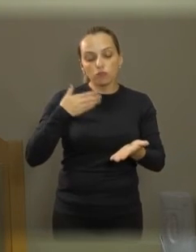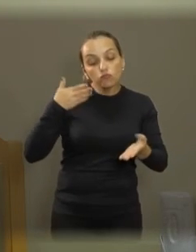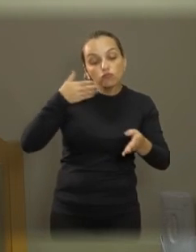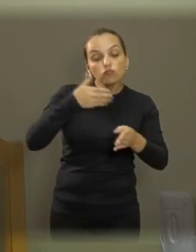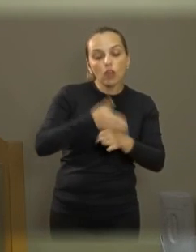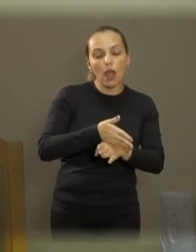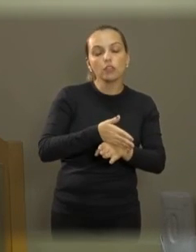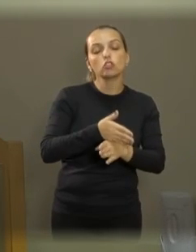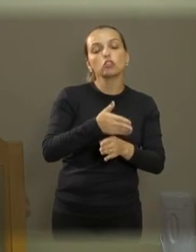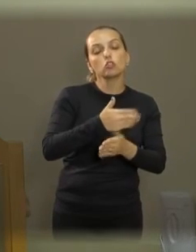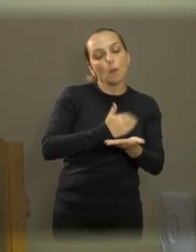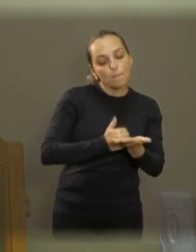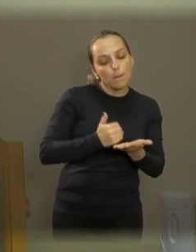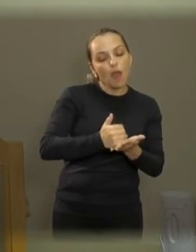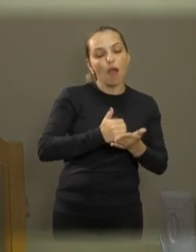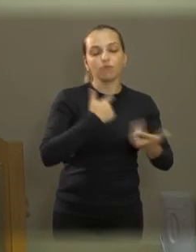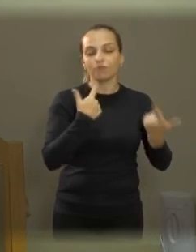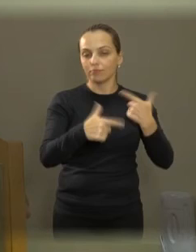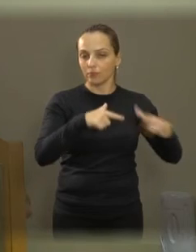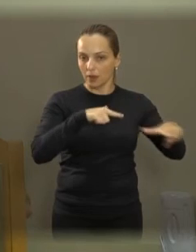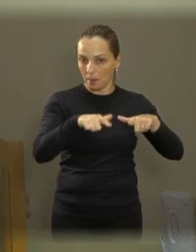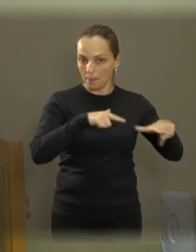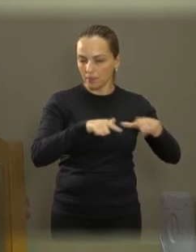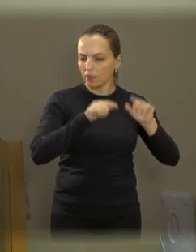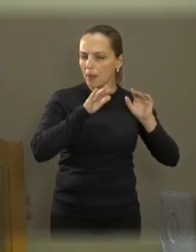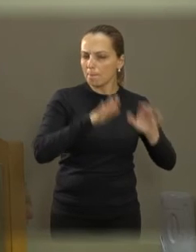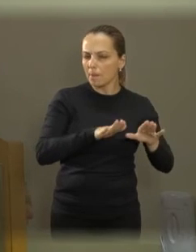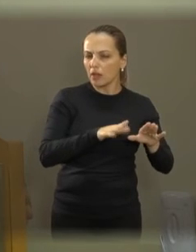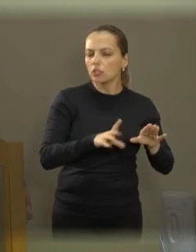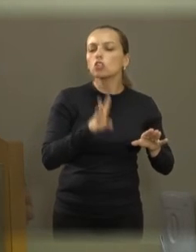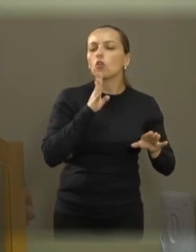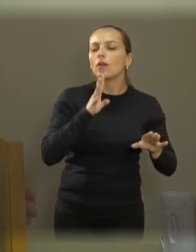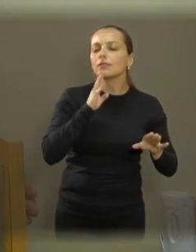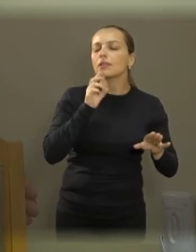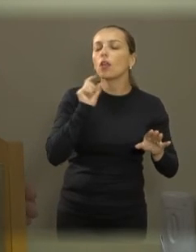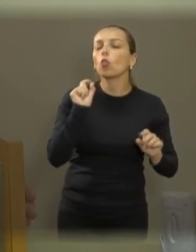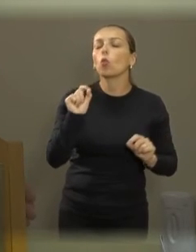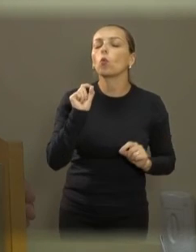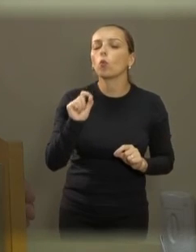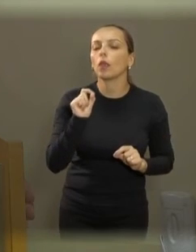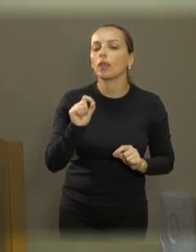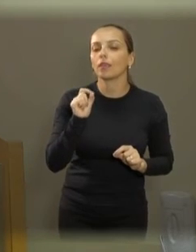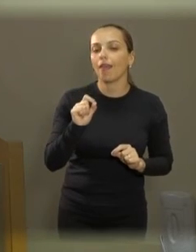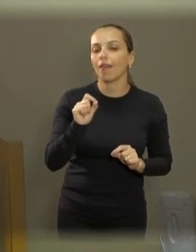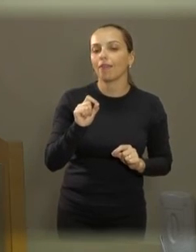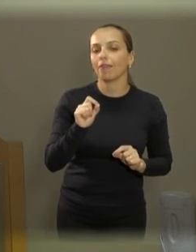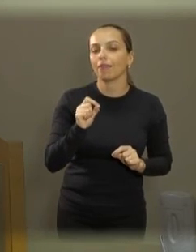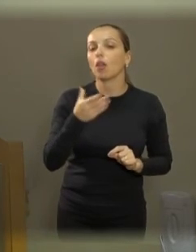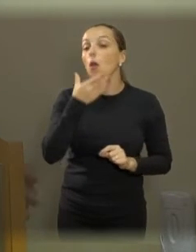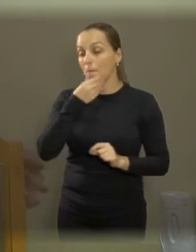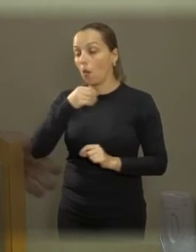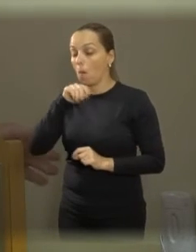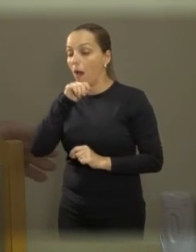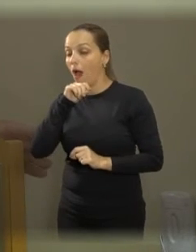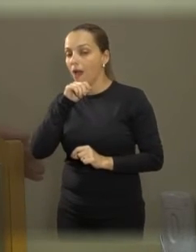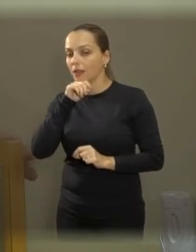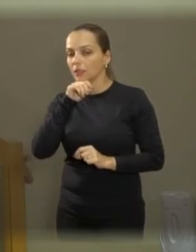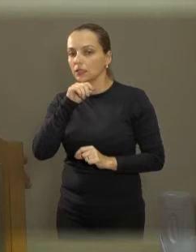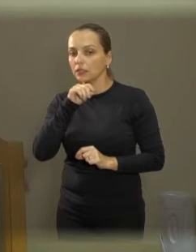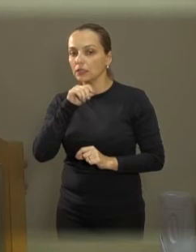mercado. Só que quem era conhecido? Quem trabalhava em farmácia? Meu pai. E eu